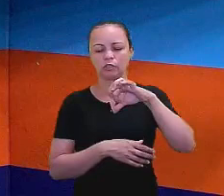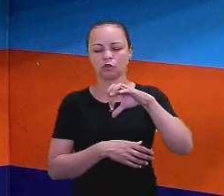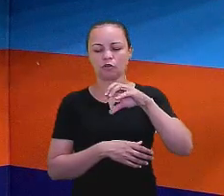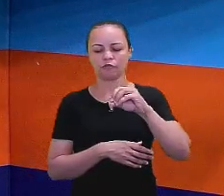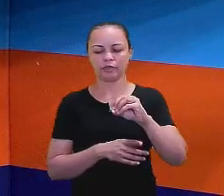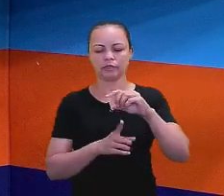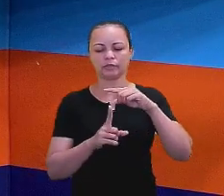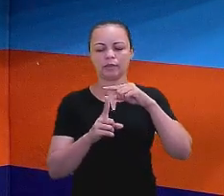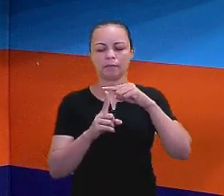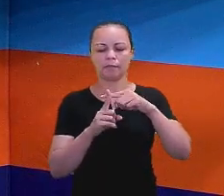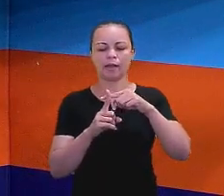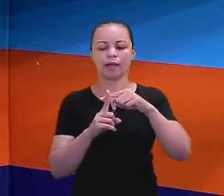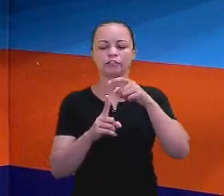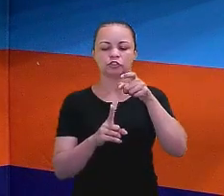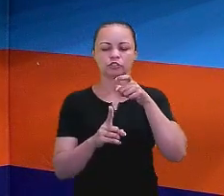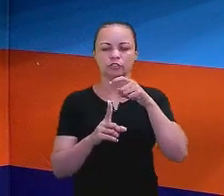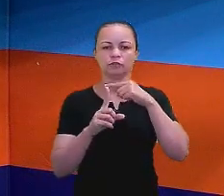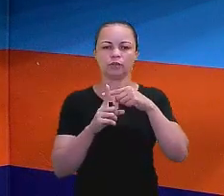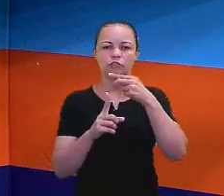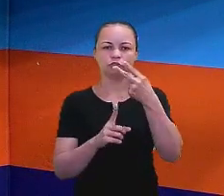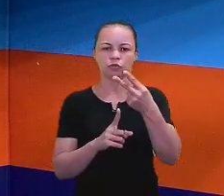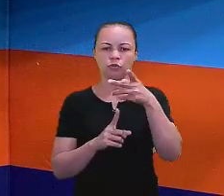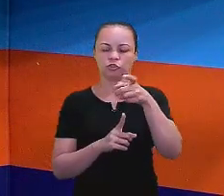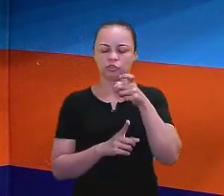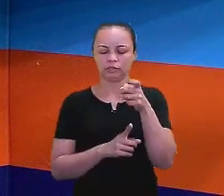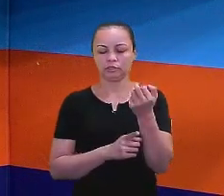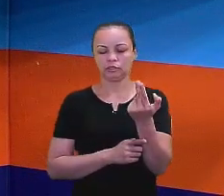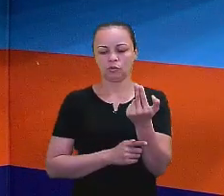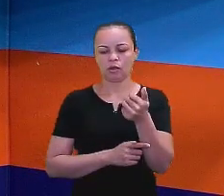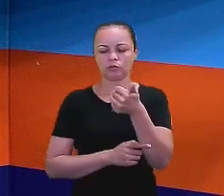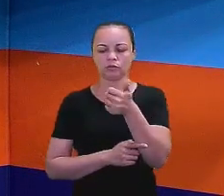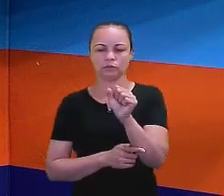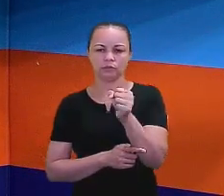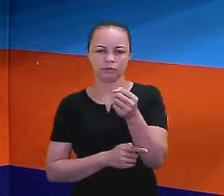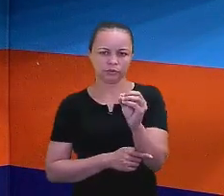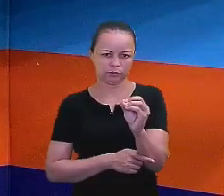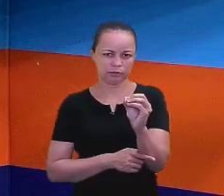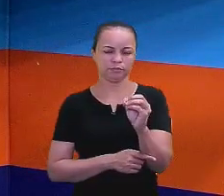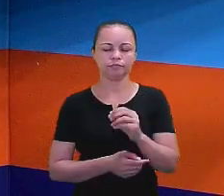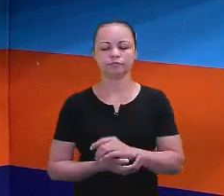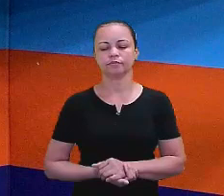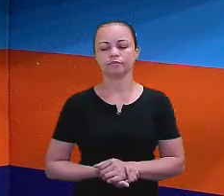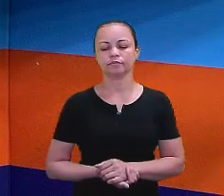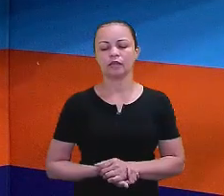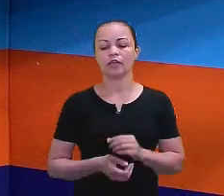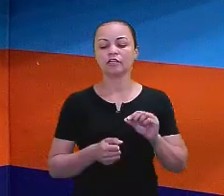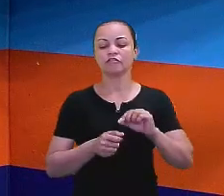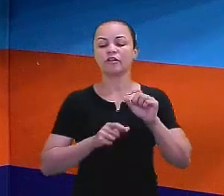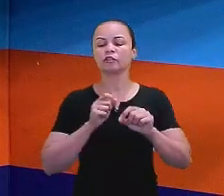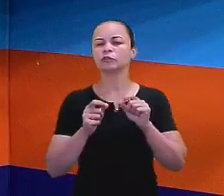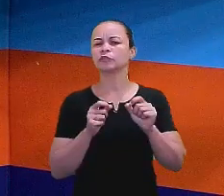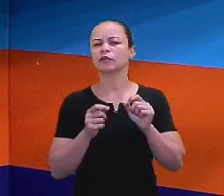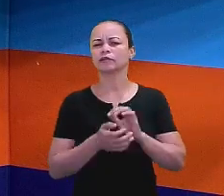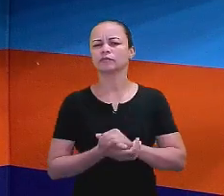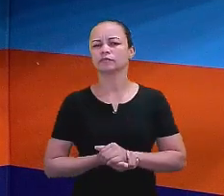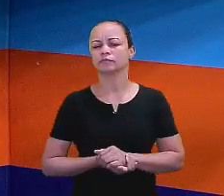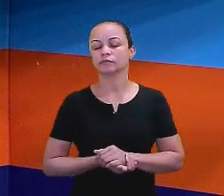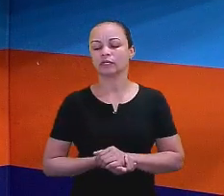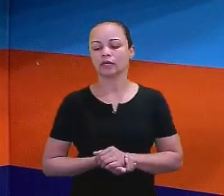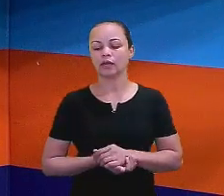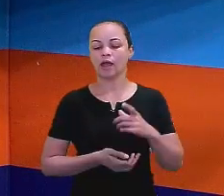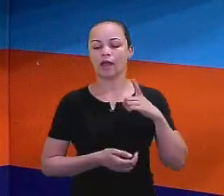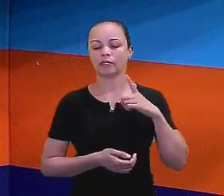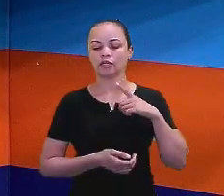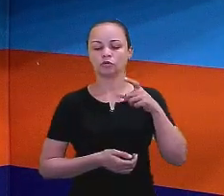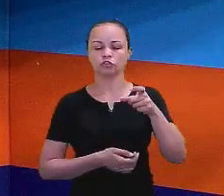mais x mais 2x igual a 180 graus. E aí, o que é que a gente vai fazer? Aqui eu tenho o